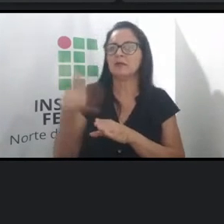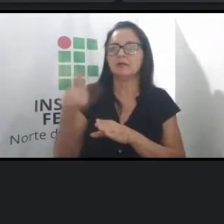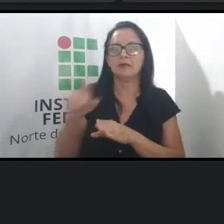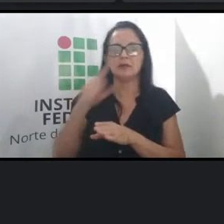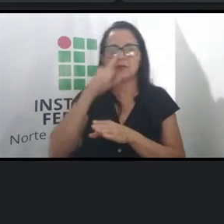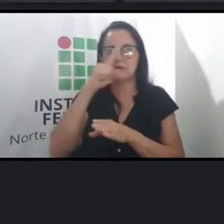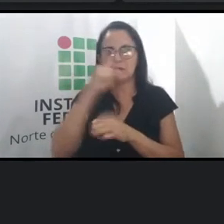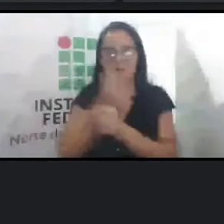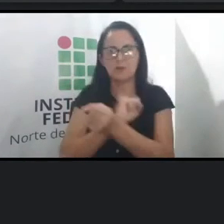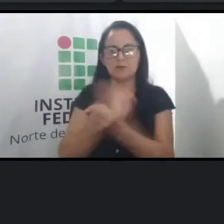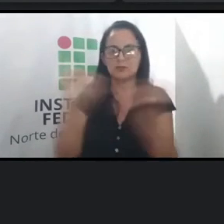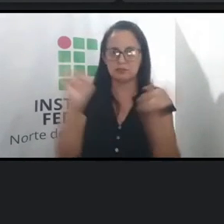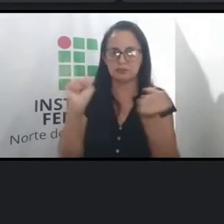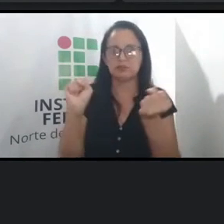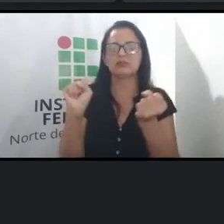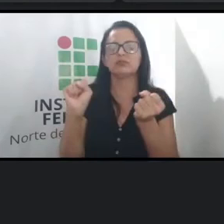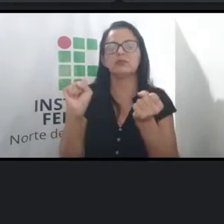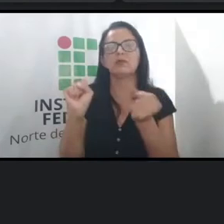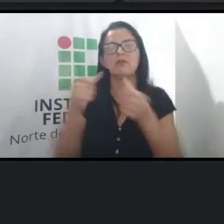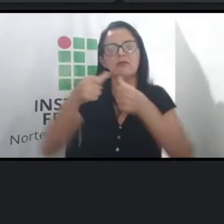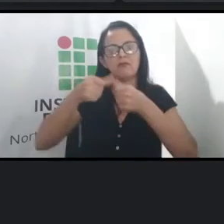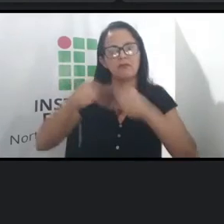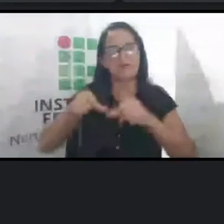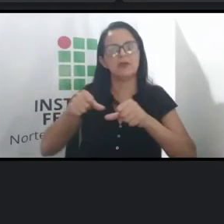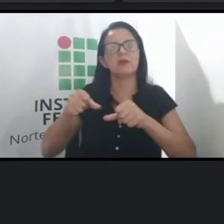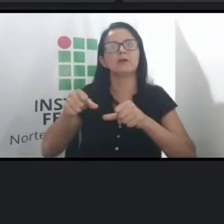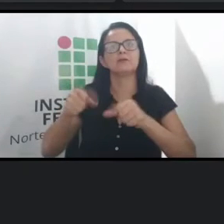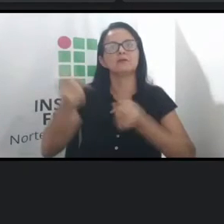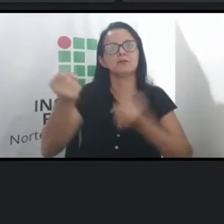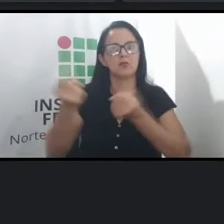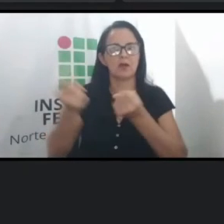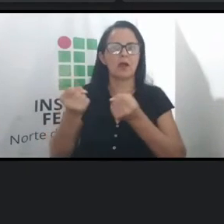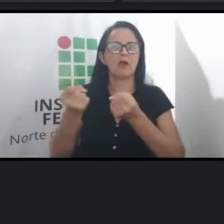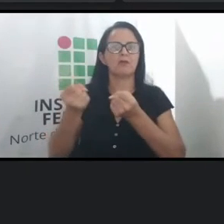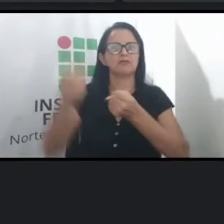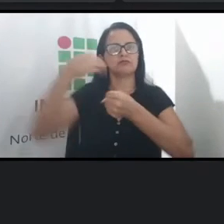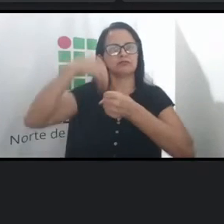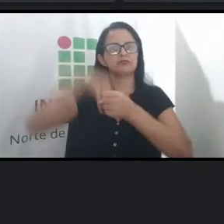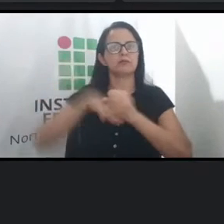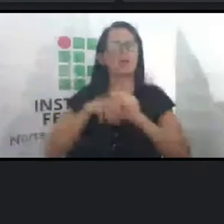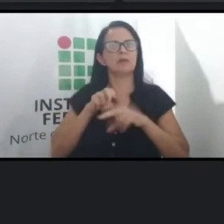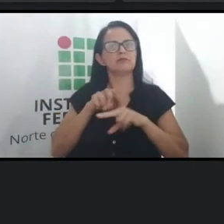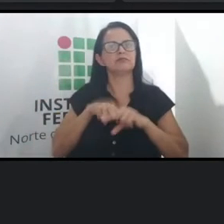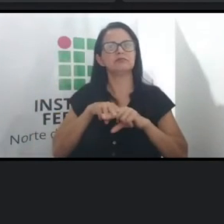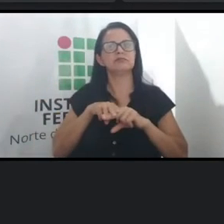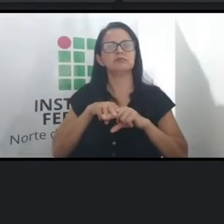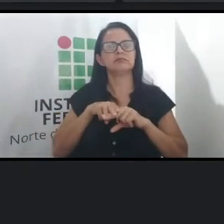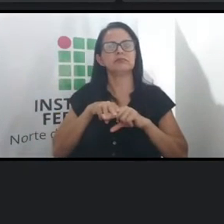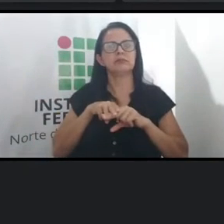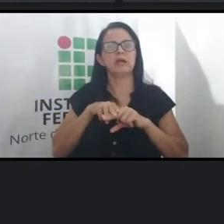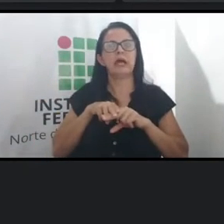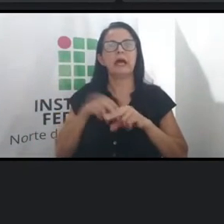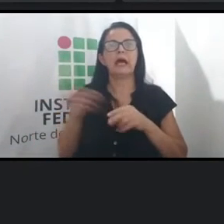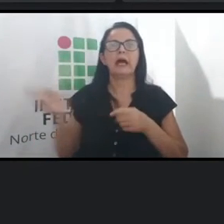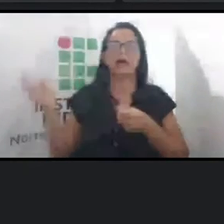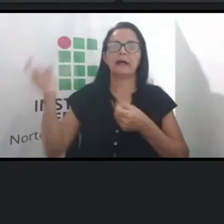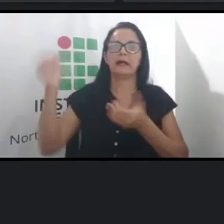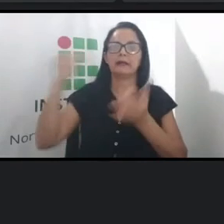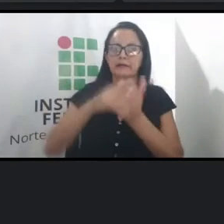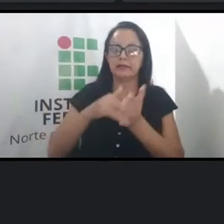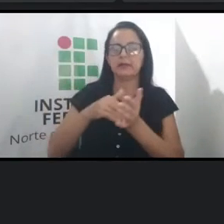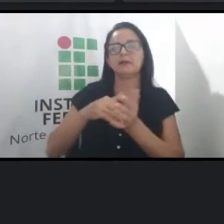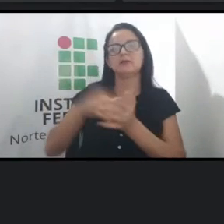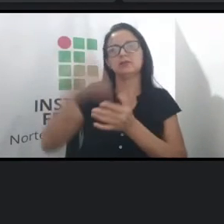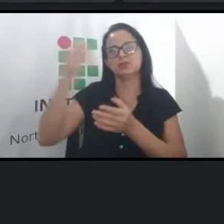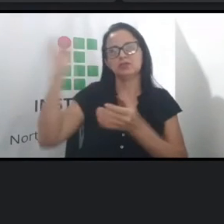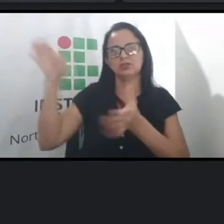que a concessionária venha desligar o circuito para que a pessoa possa sair do veículo tranquilamente e